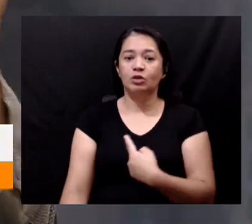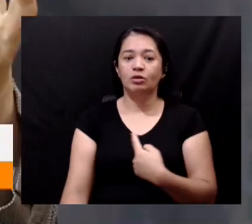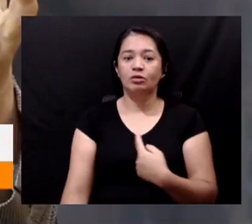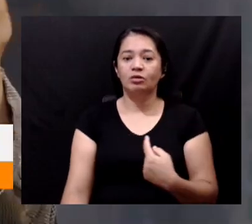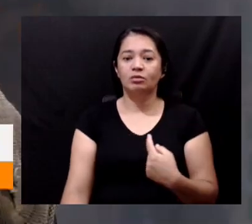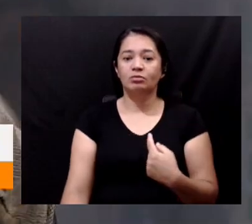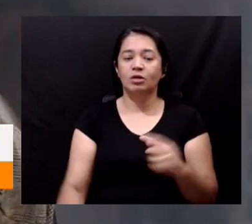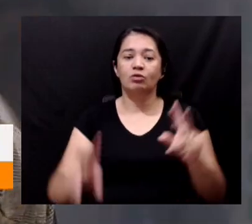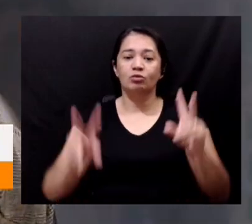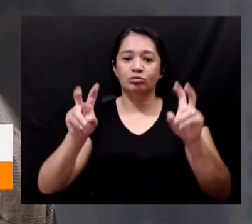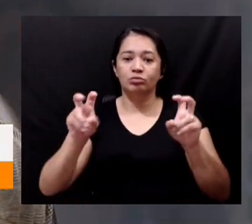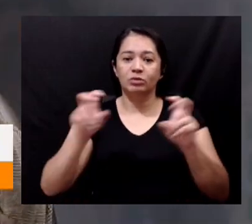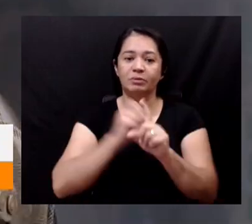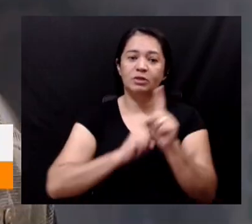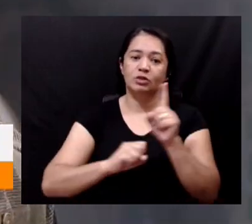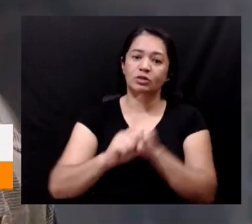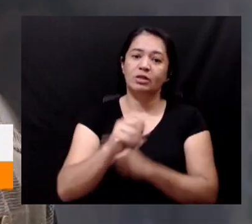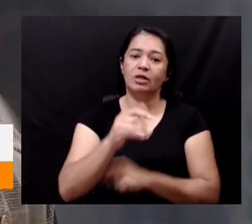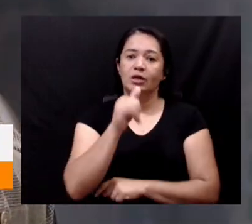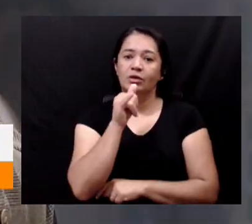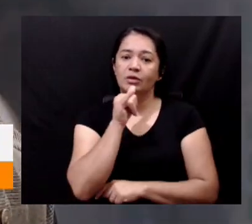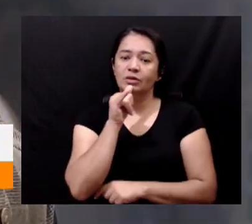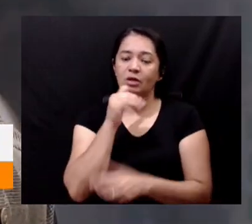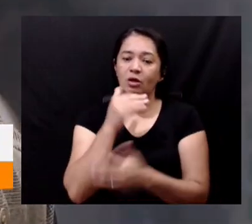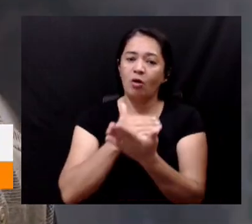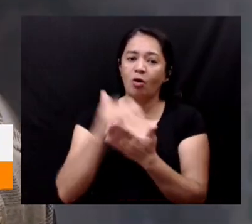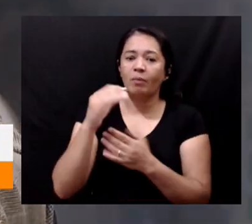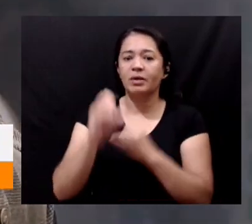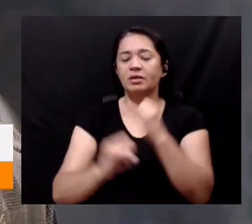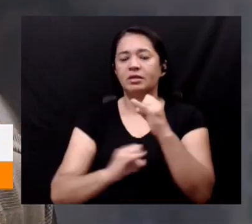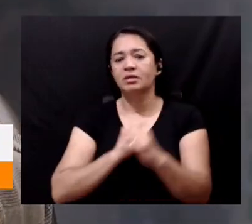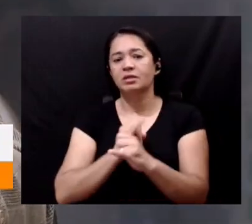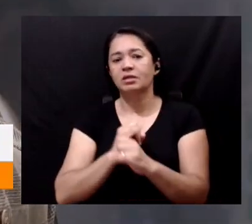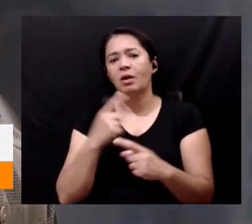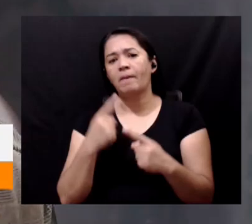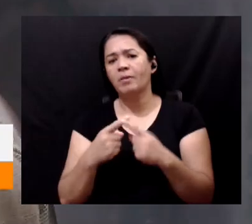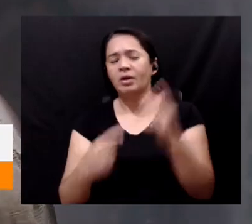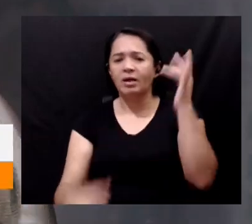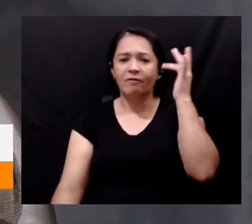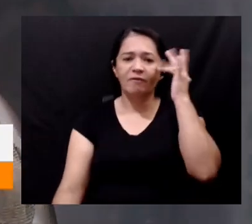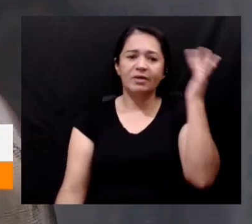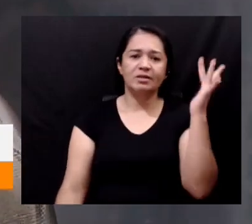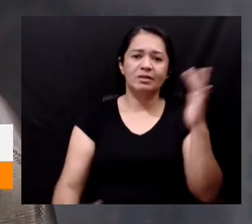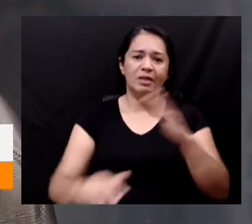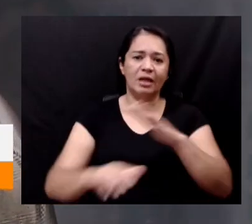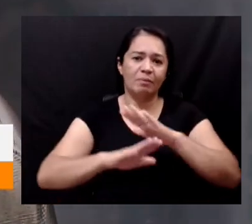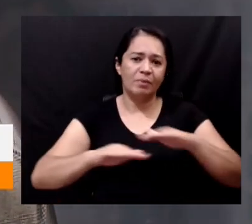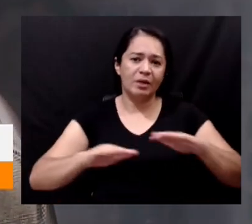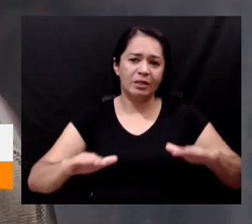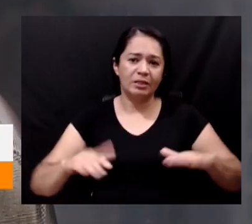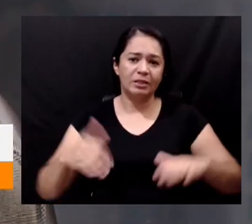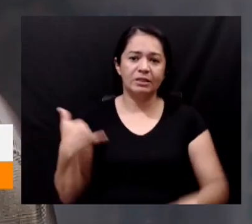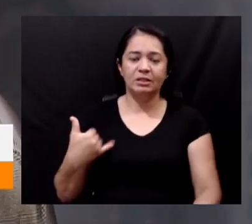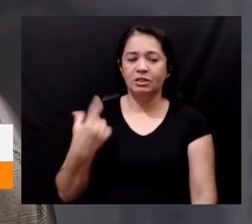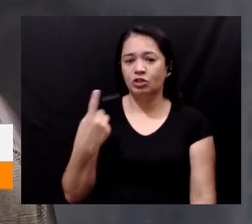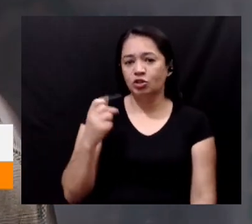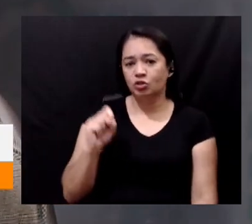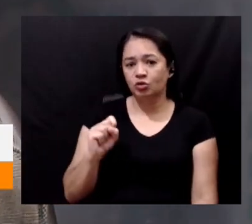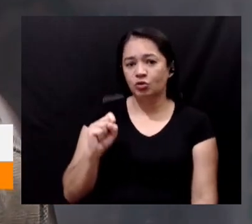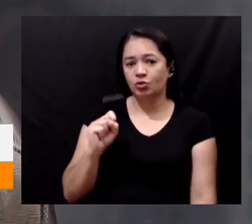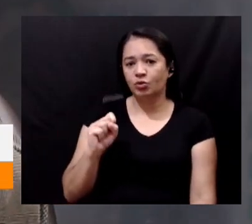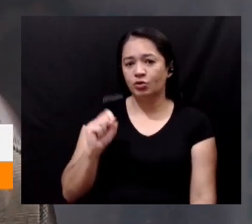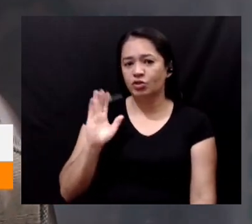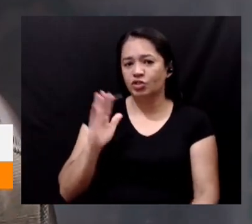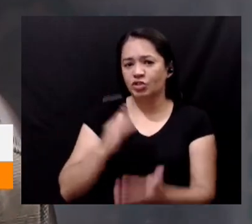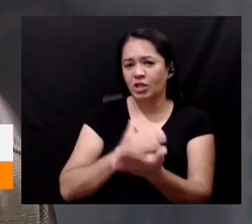né? Por Uhum. exemplo, começando pela internet, por que essa facilidade de uma criança colocar 18 anos ali e já entrar numa rede social? É verdade.